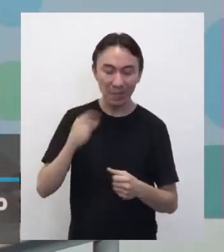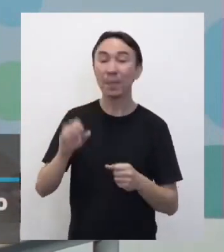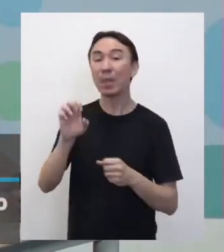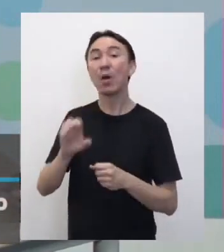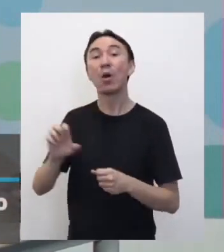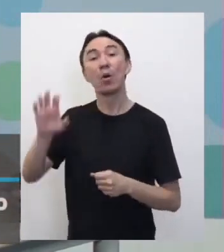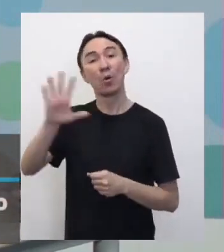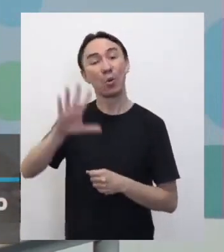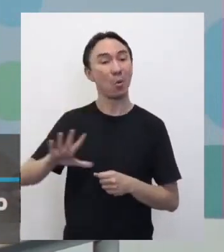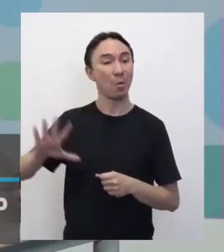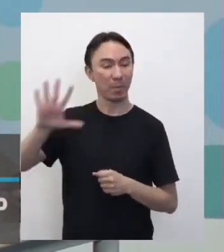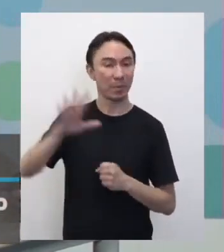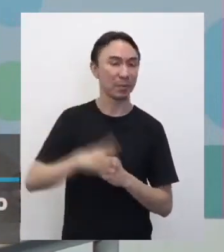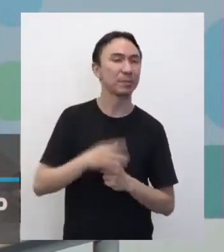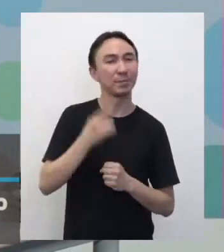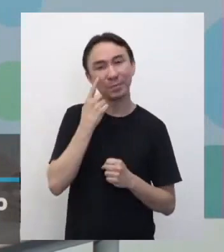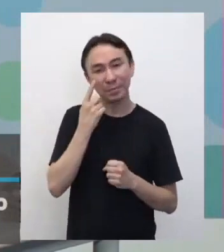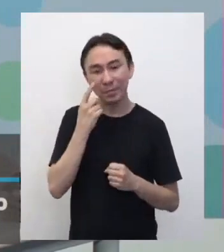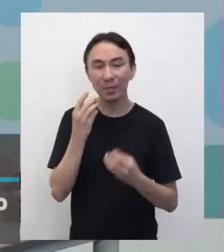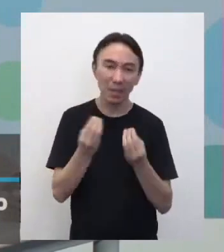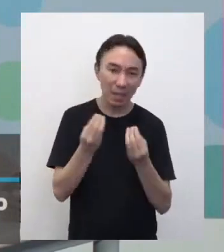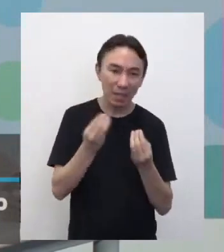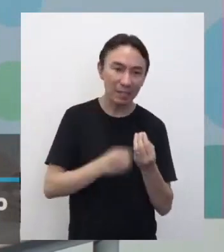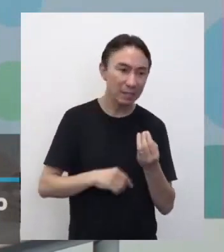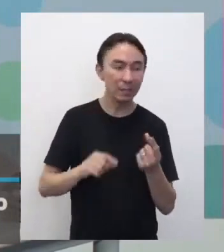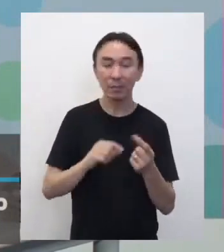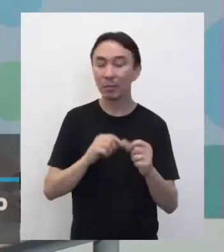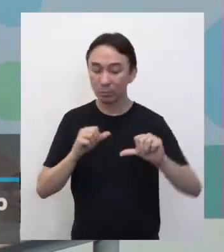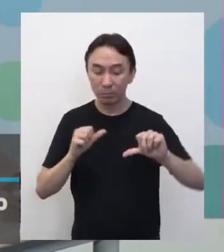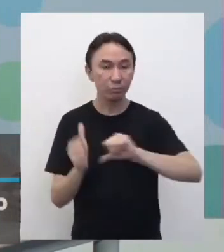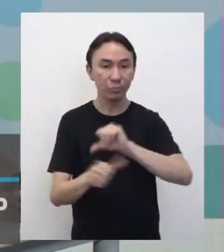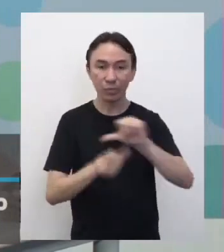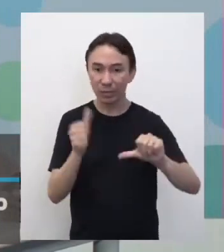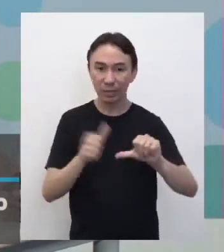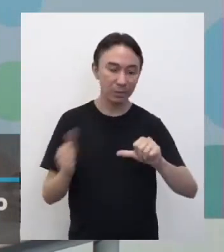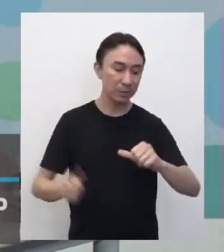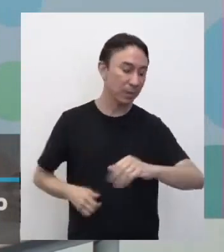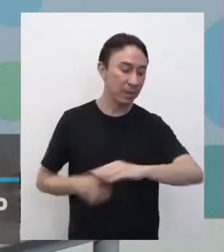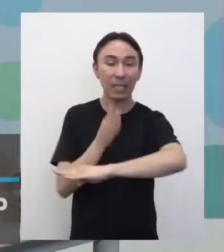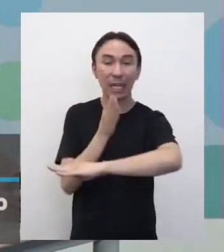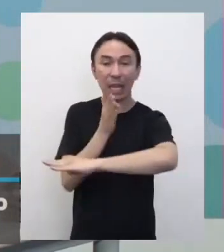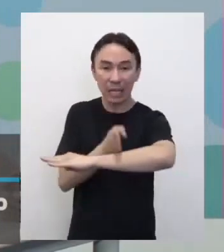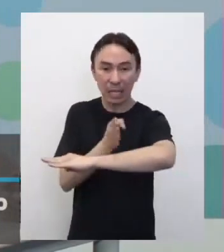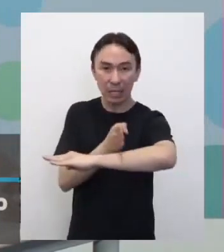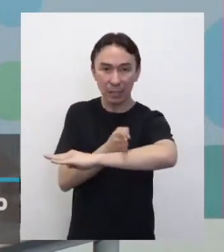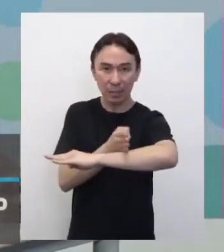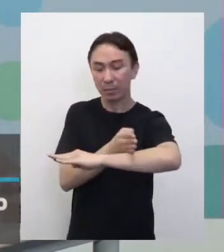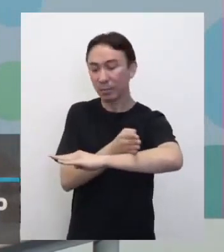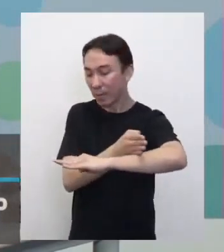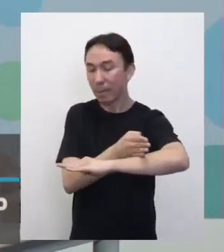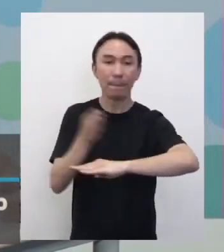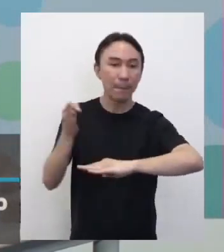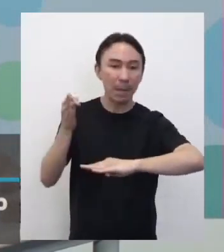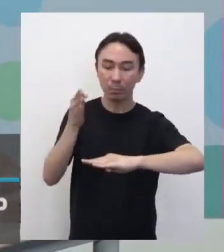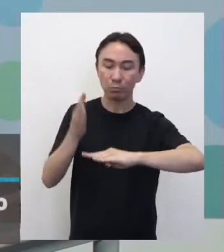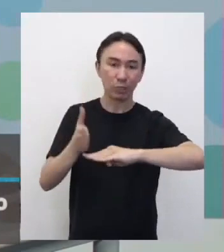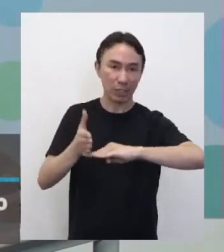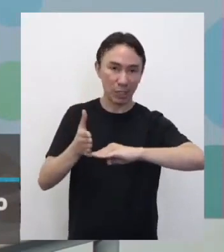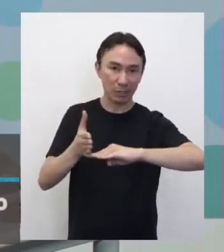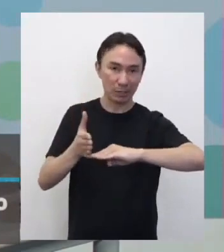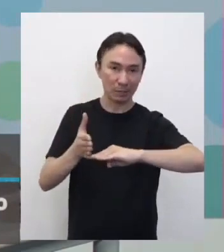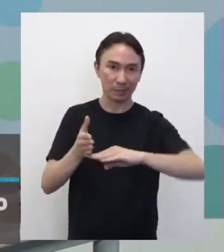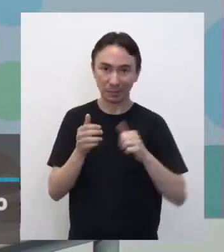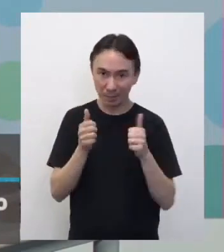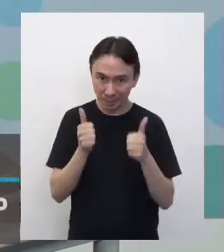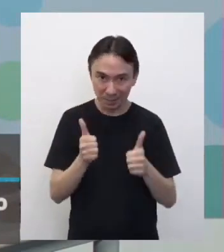aí de período histórico mesmo da Idade Média para a modernidade, certo? Para a gente começar,